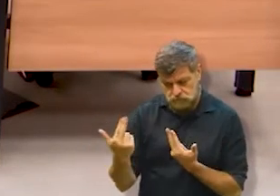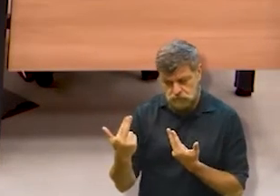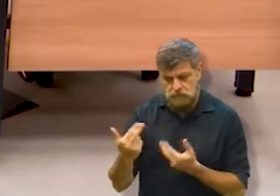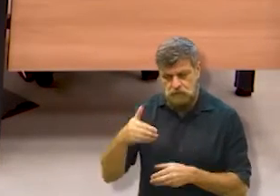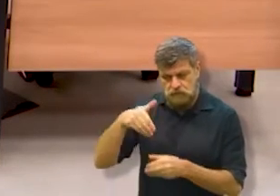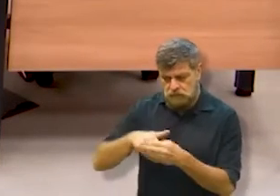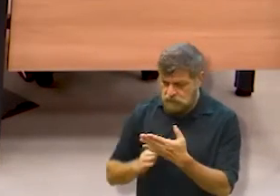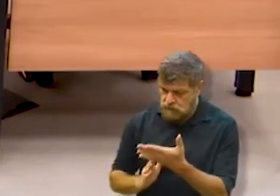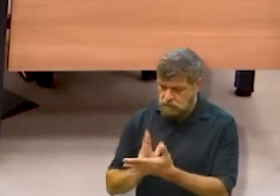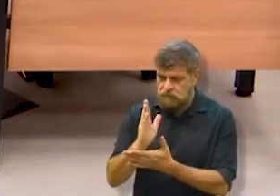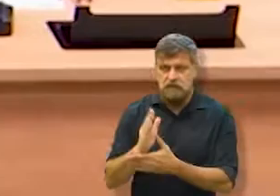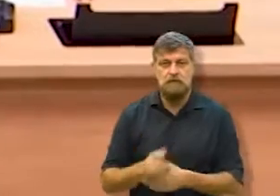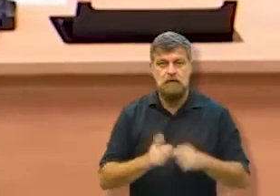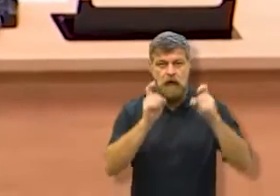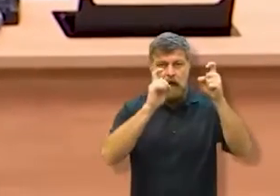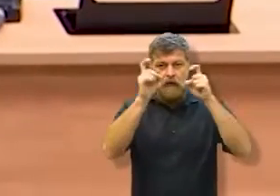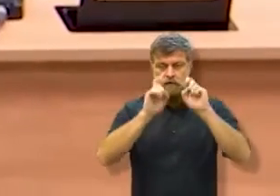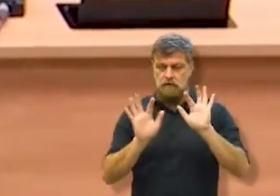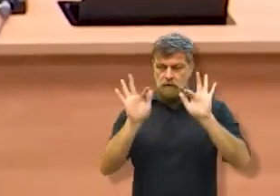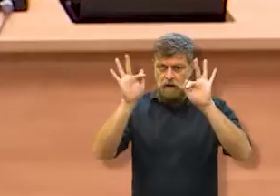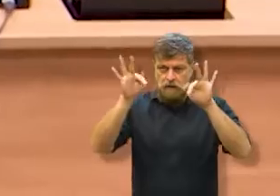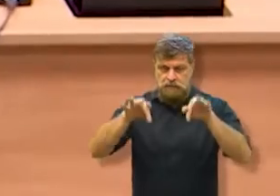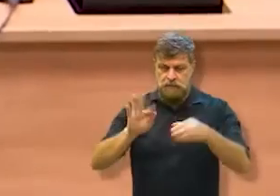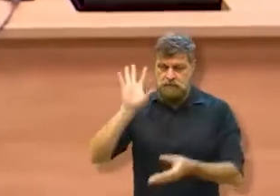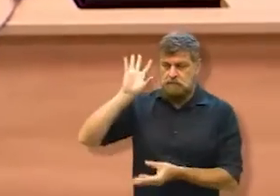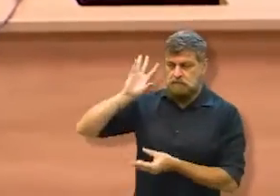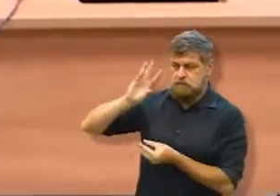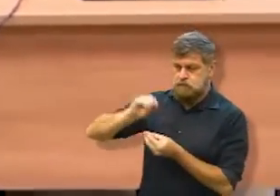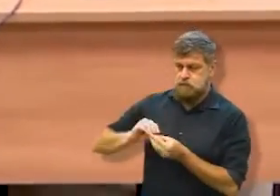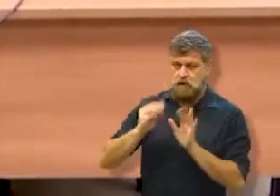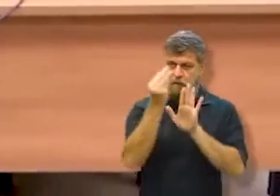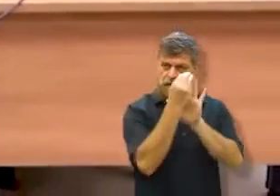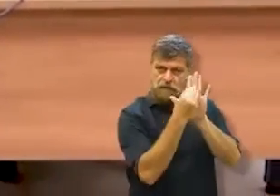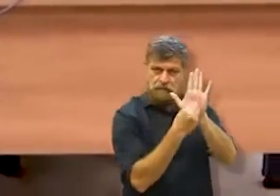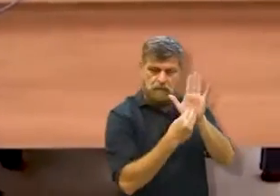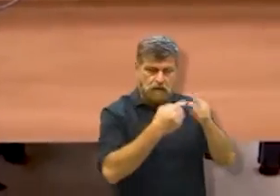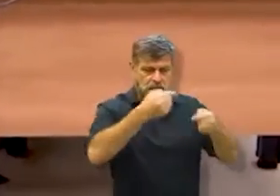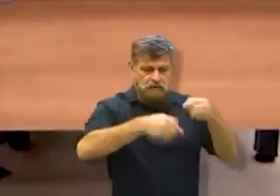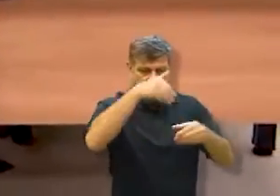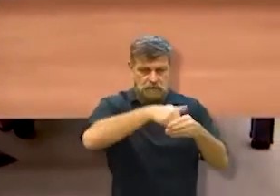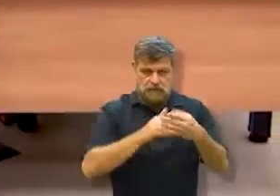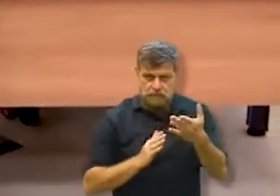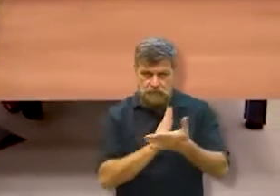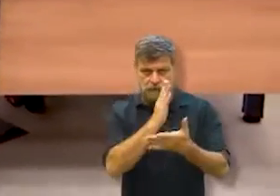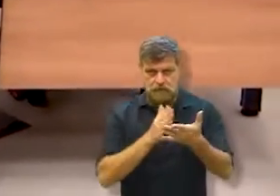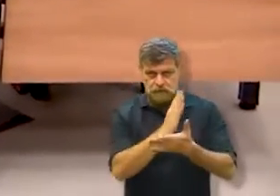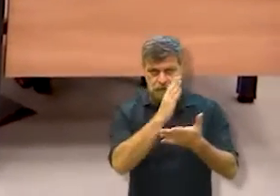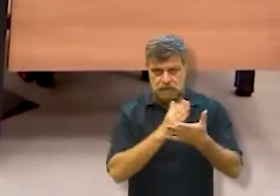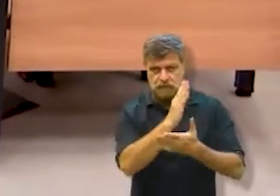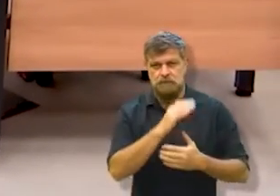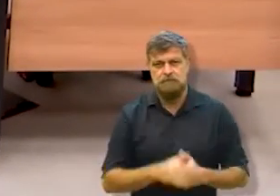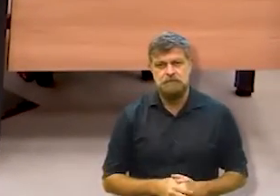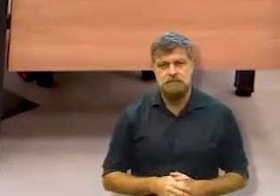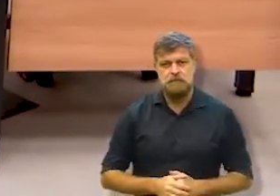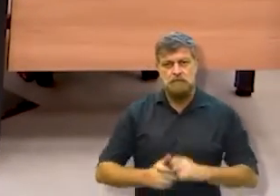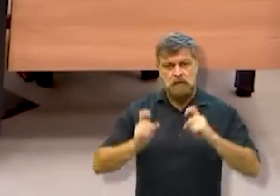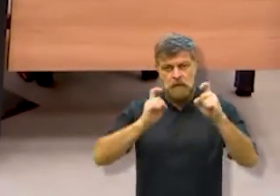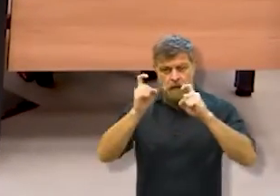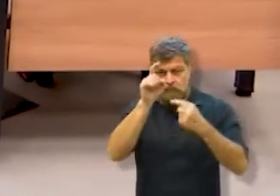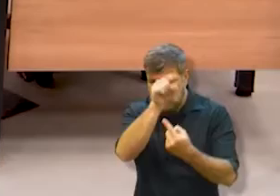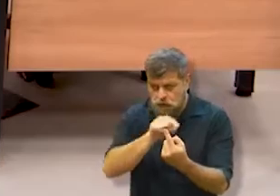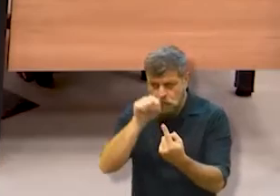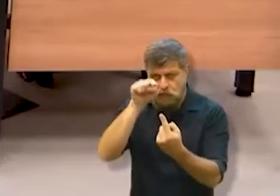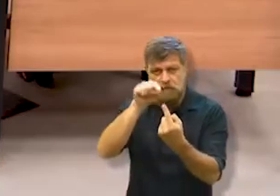da relatora. Aprovado. A reunião se encerrou com todos os itens aprovados por Gustavo Peta. A